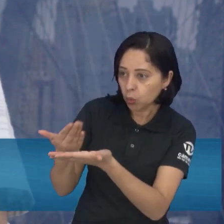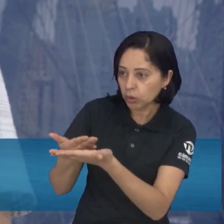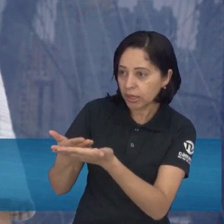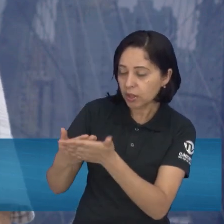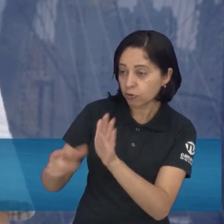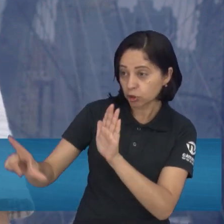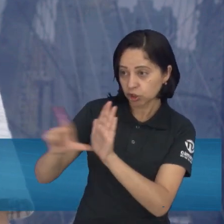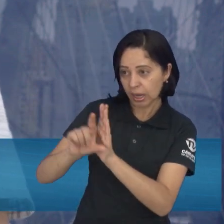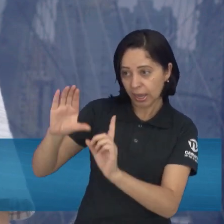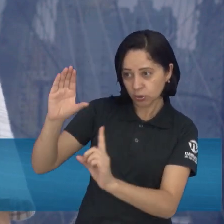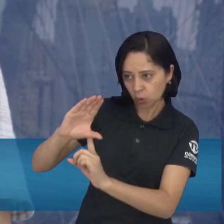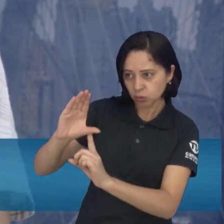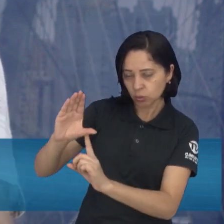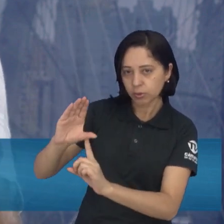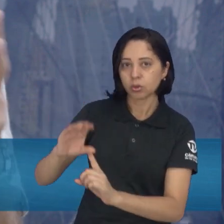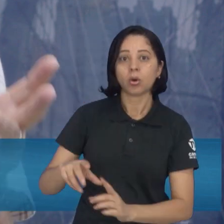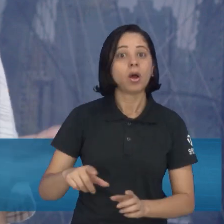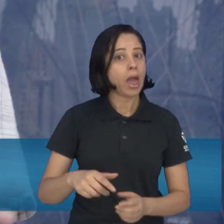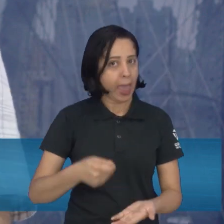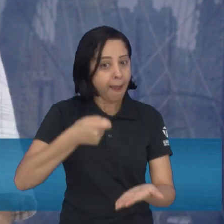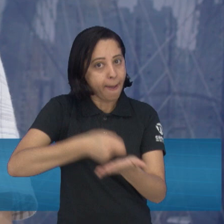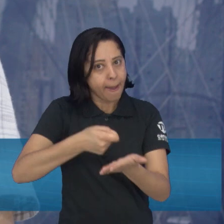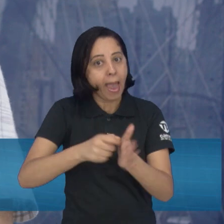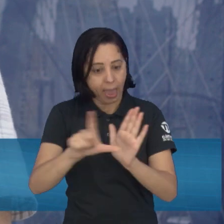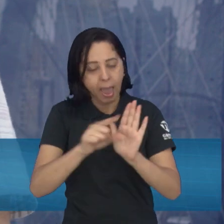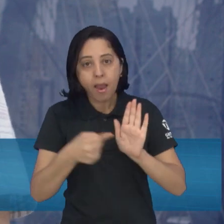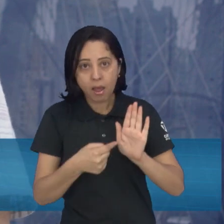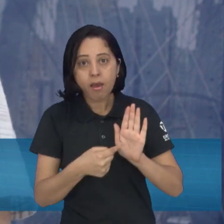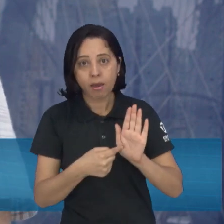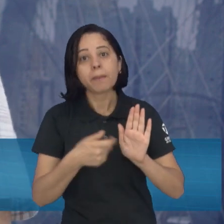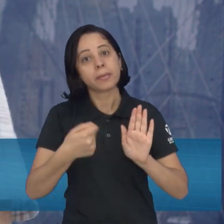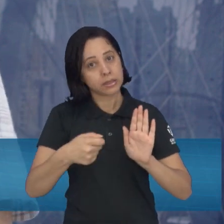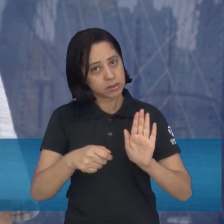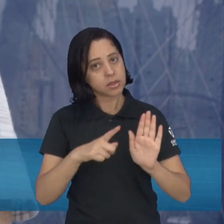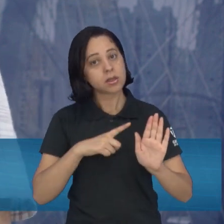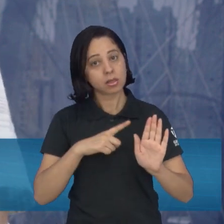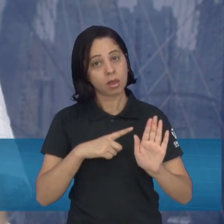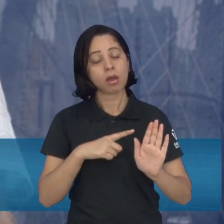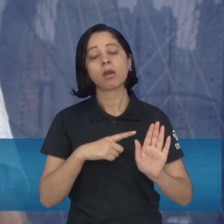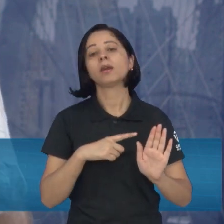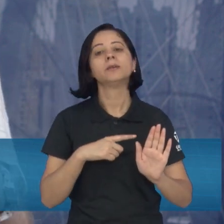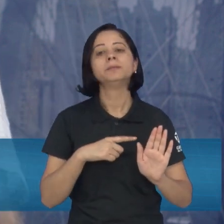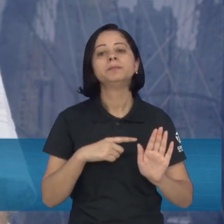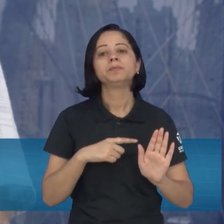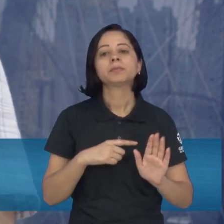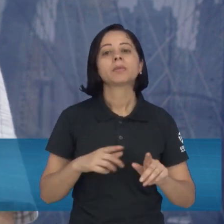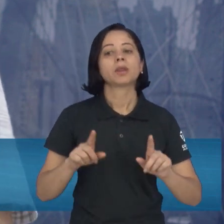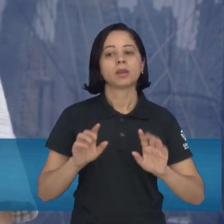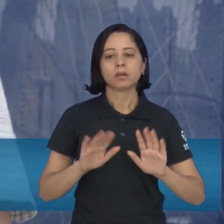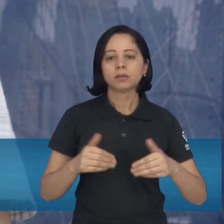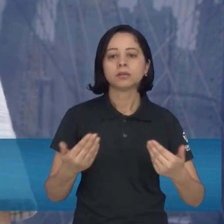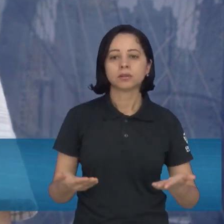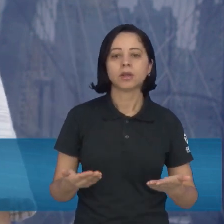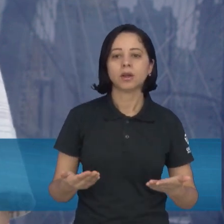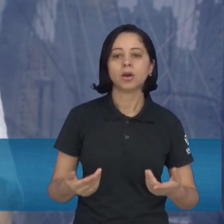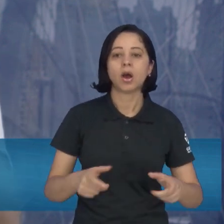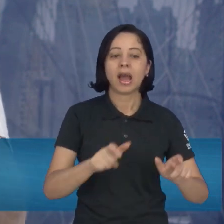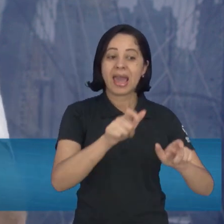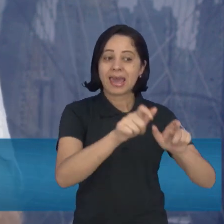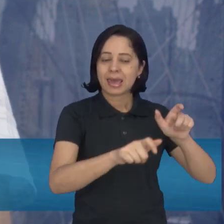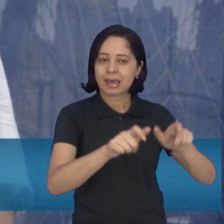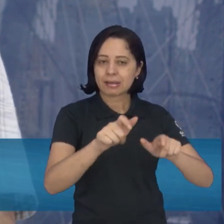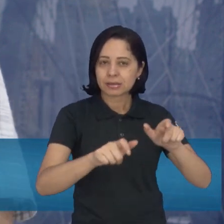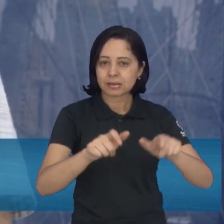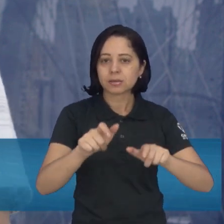código consumidor à vista, né? Além de outras leis que são obrigatórias e que as pessoas têm